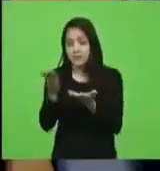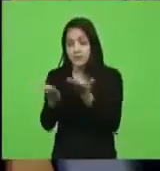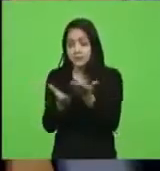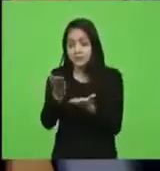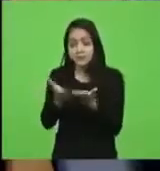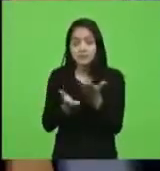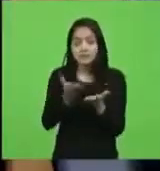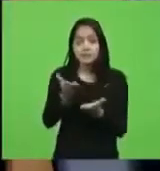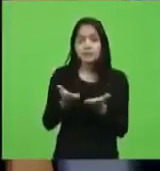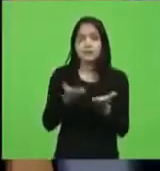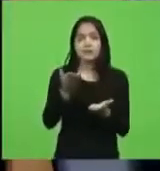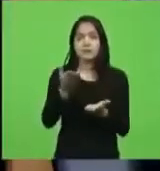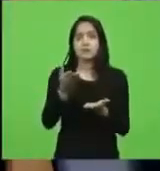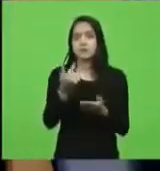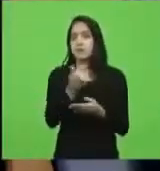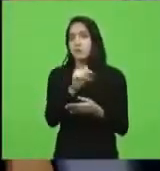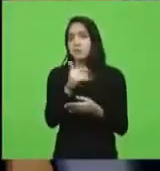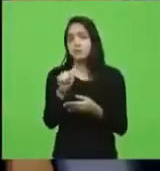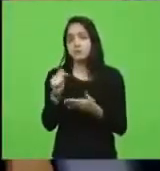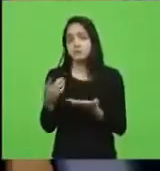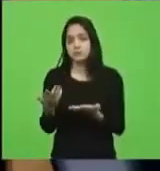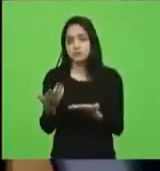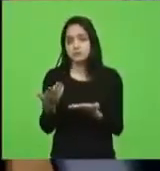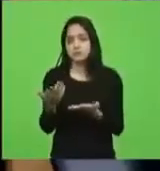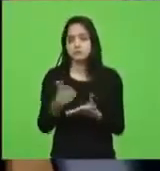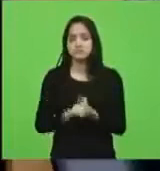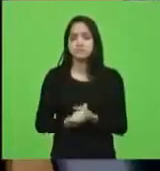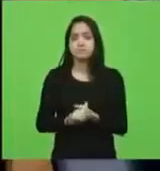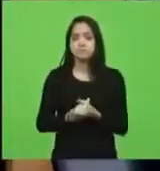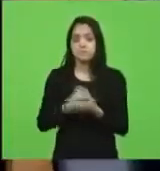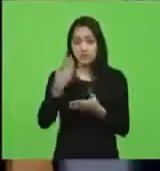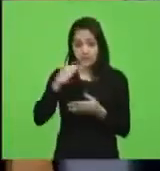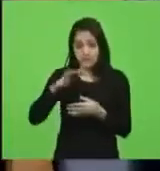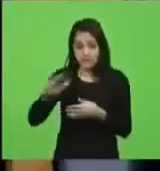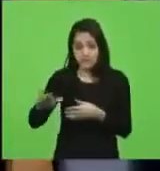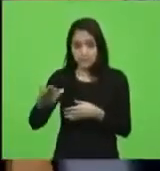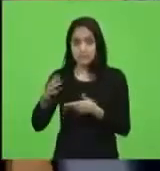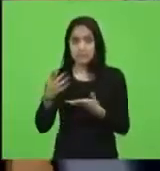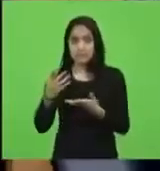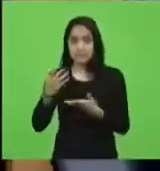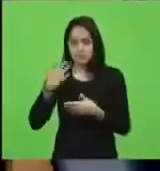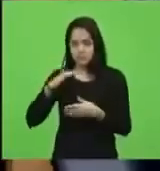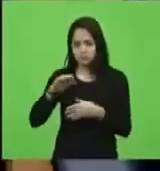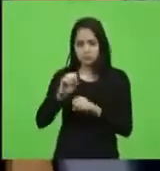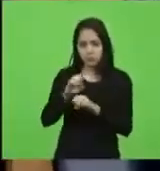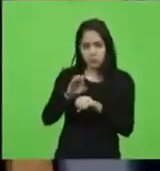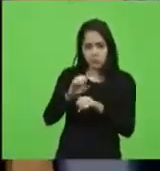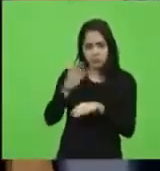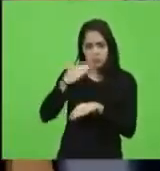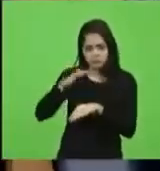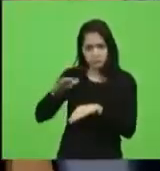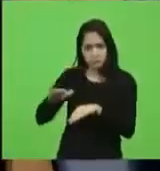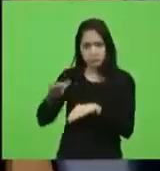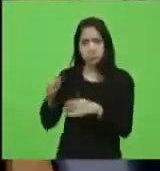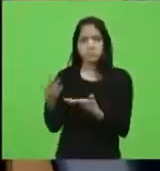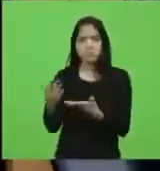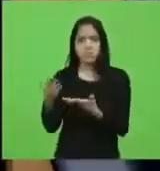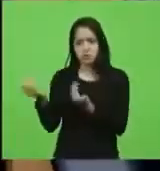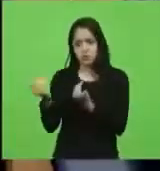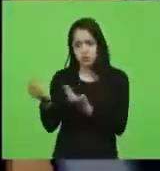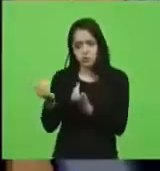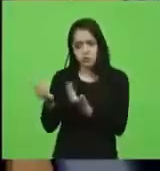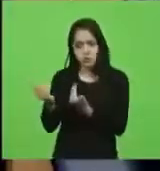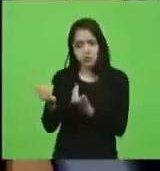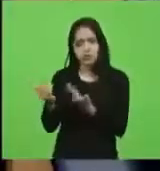que não existem. As crianças do ensino infantil, os jovens, as crianças como um todo, são as pessoas